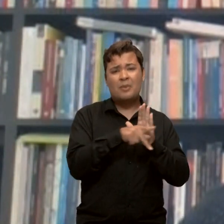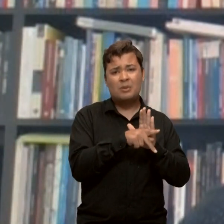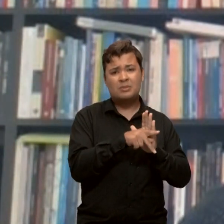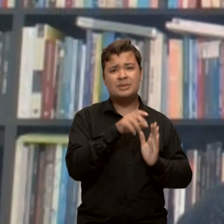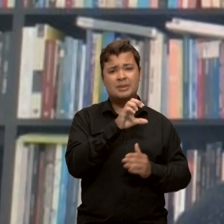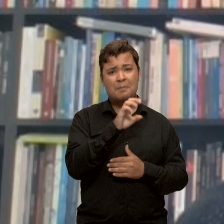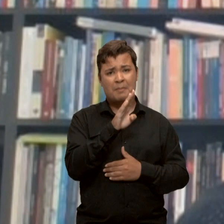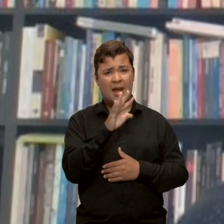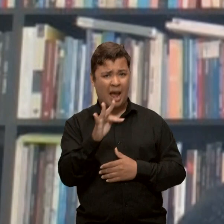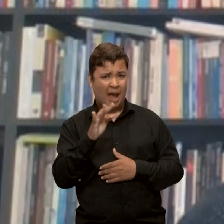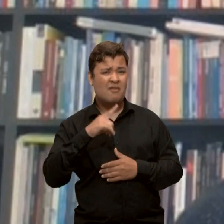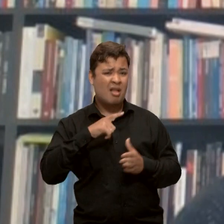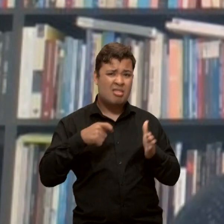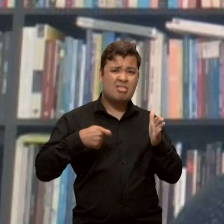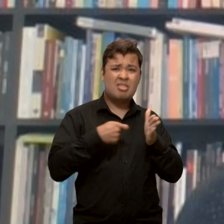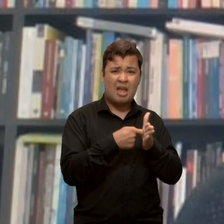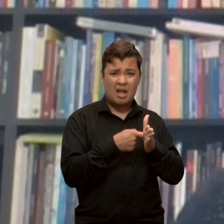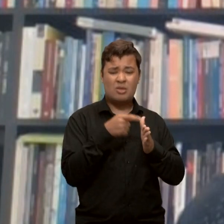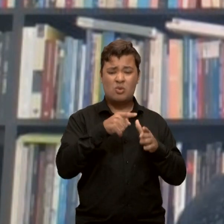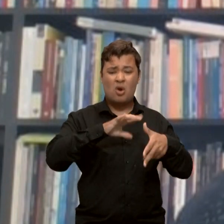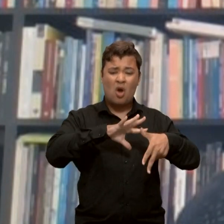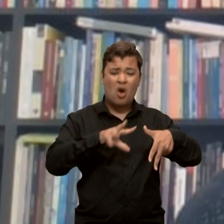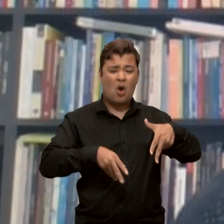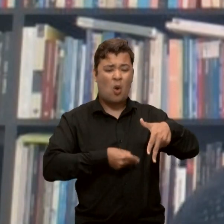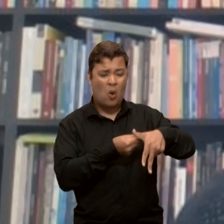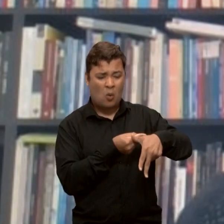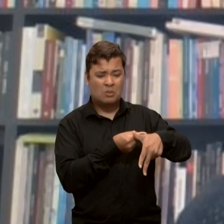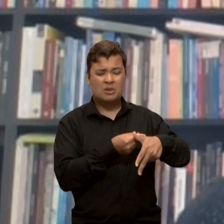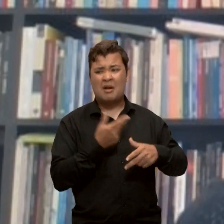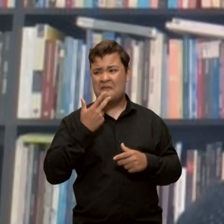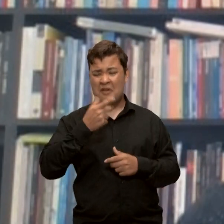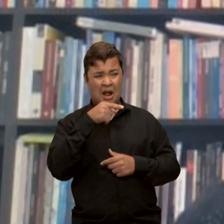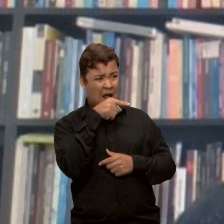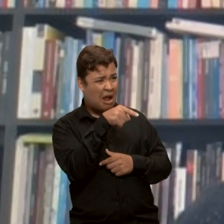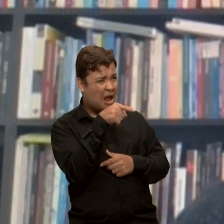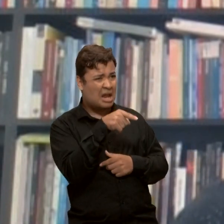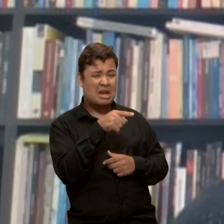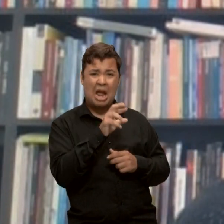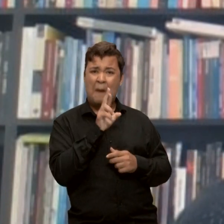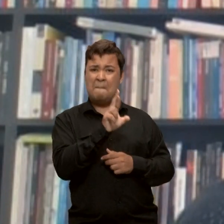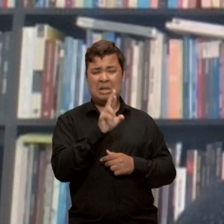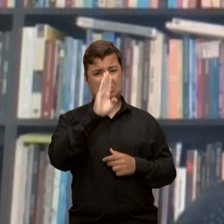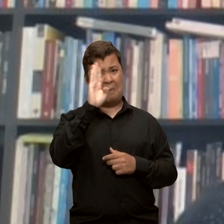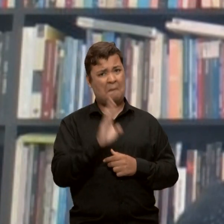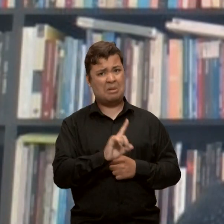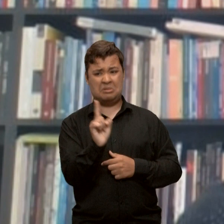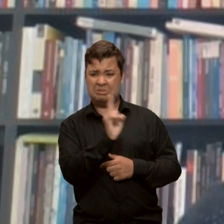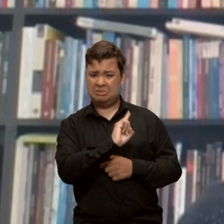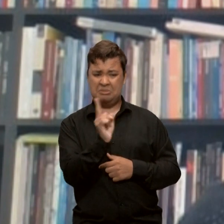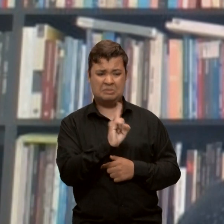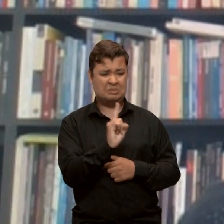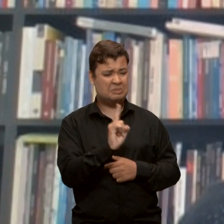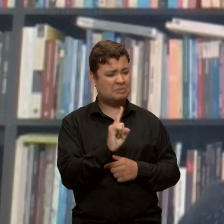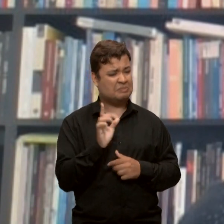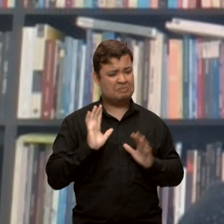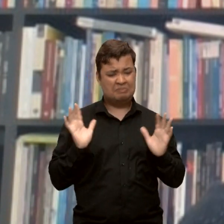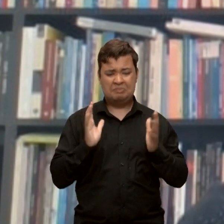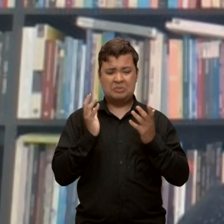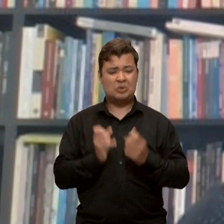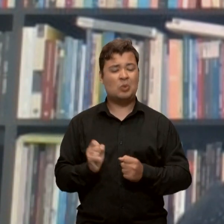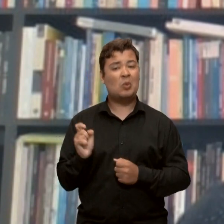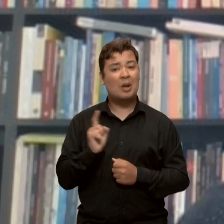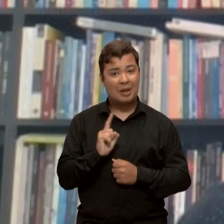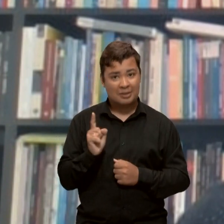corrupção, e que a CBF não representa o povo brasileiro, é uma confederação de pessoas que fazem ali seu time, ganham